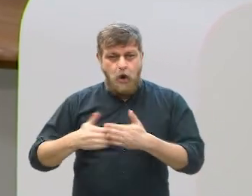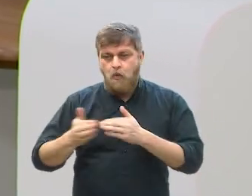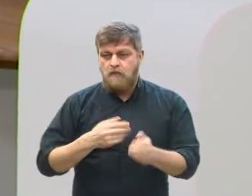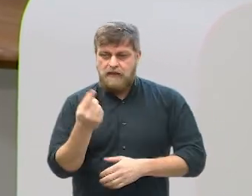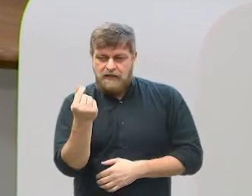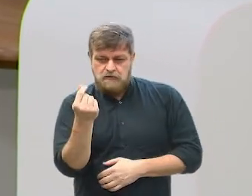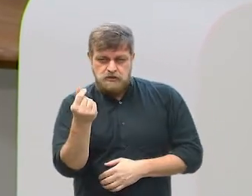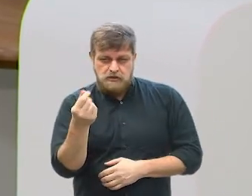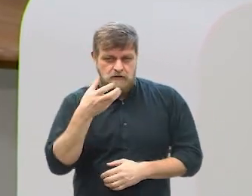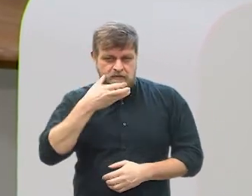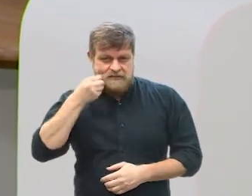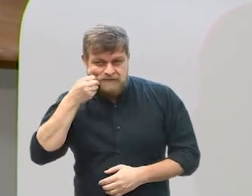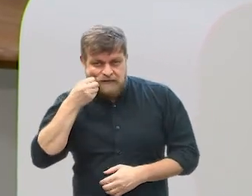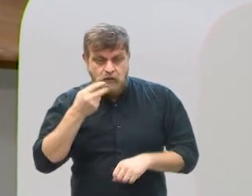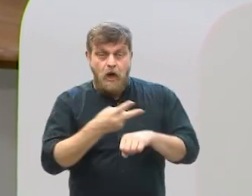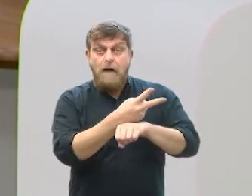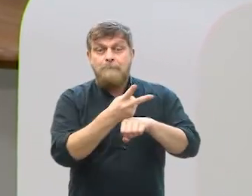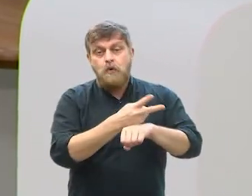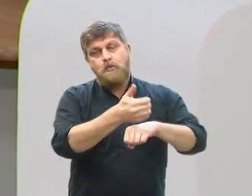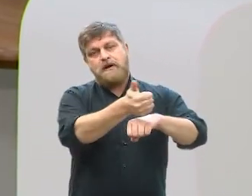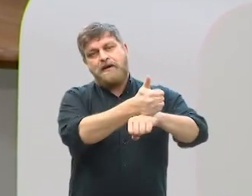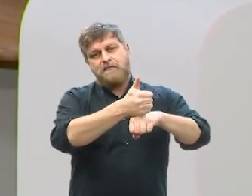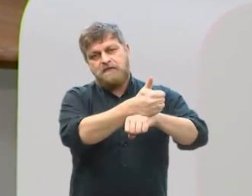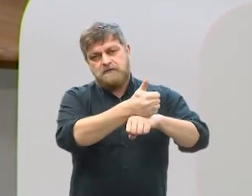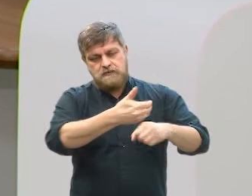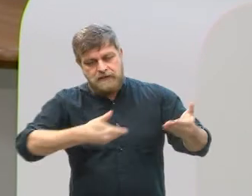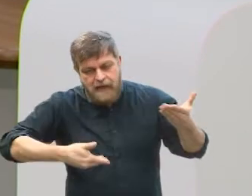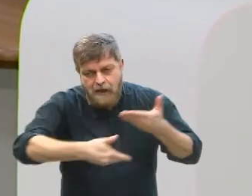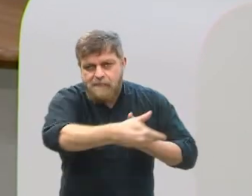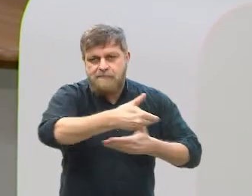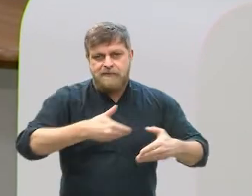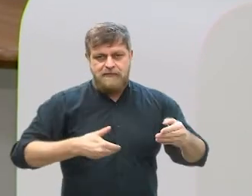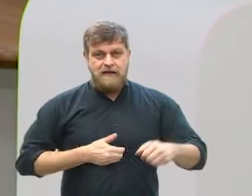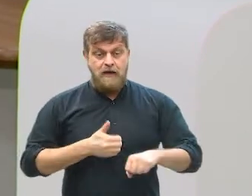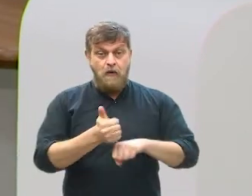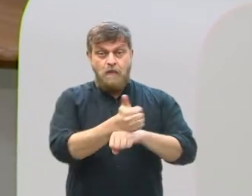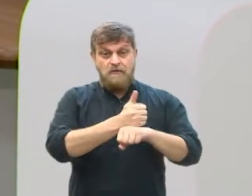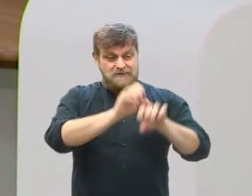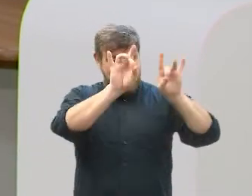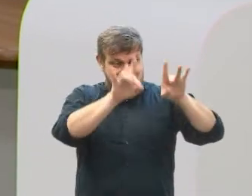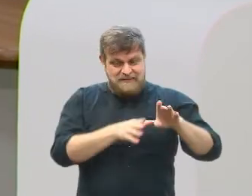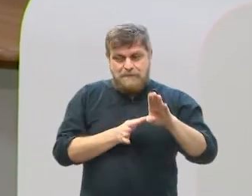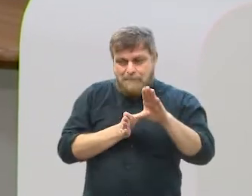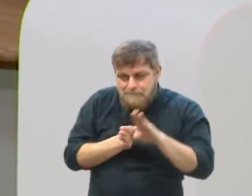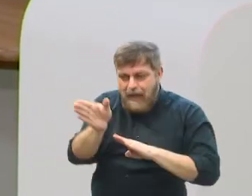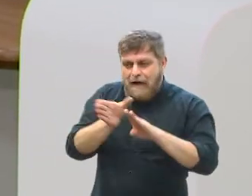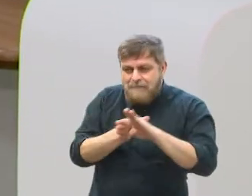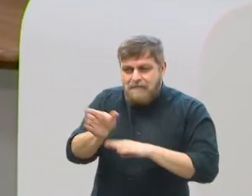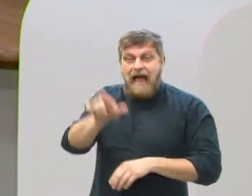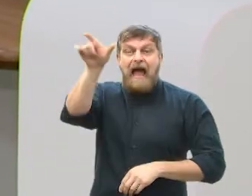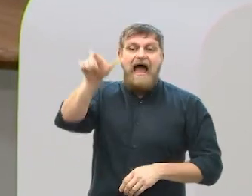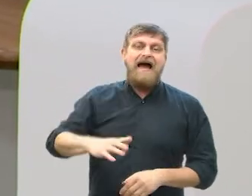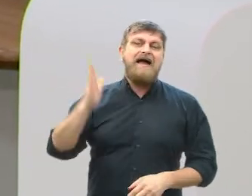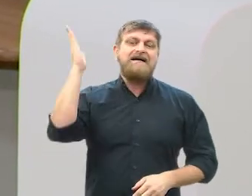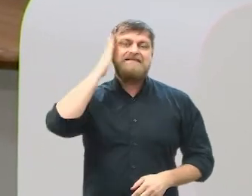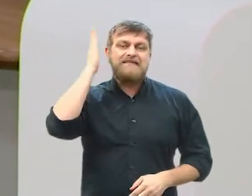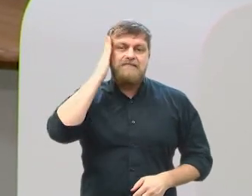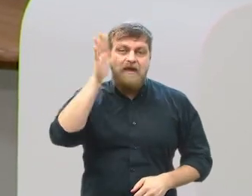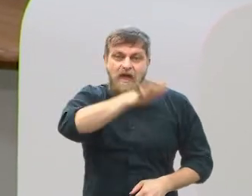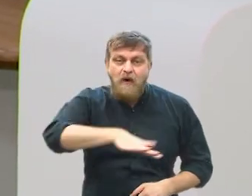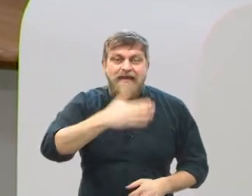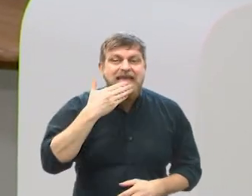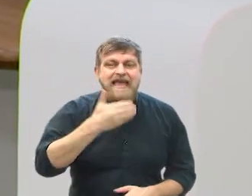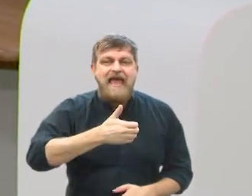renda dela, que ela procure um consultor financeiro, um especialista nisso para poder saber qual é o melhor tipo de investimento para